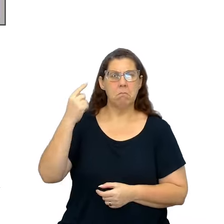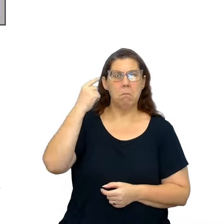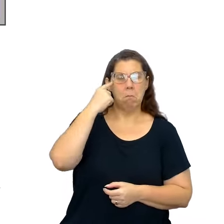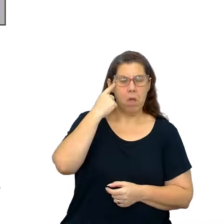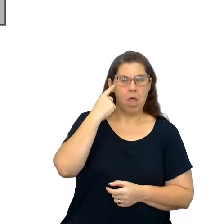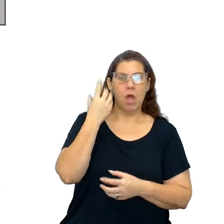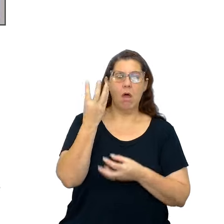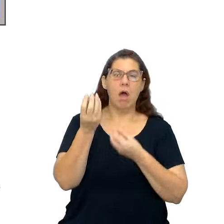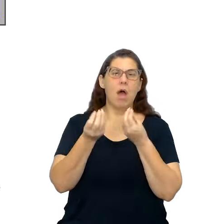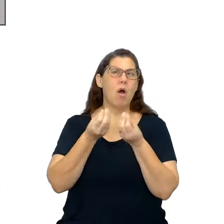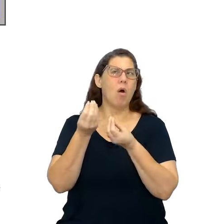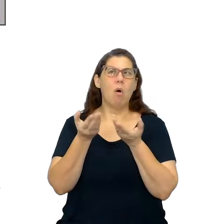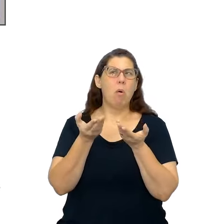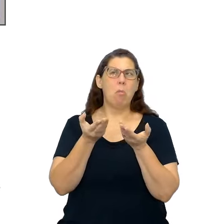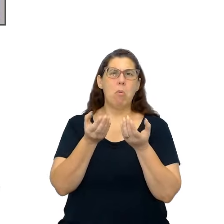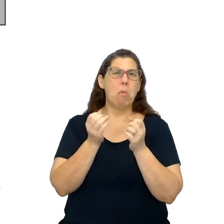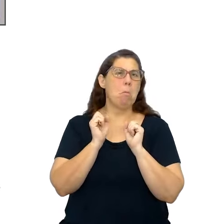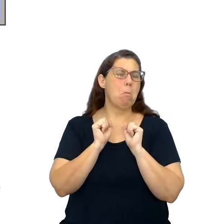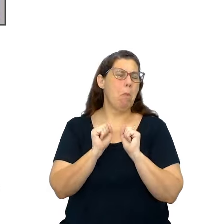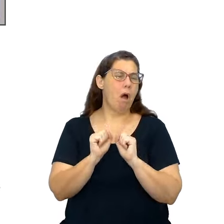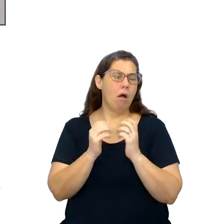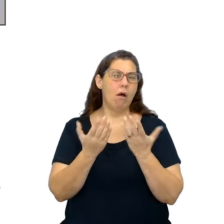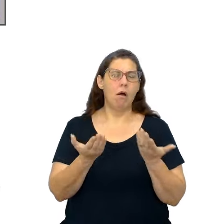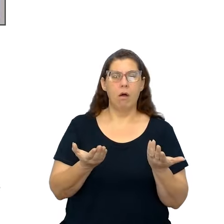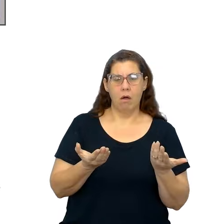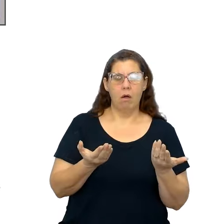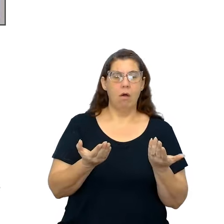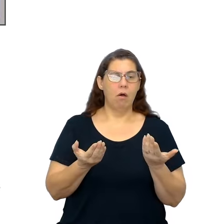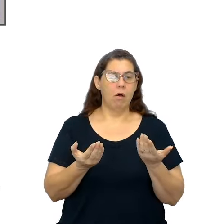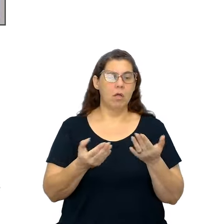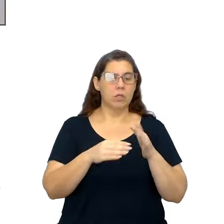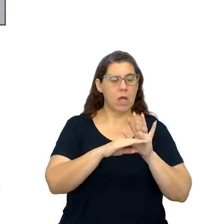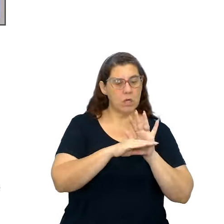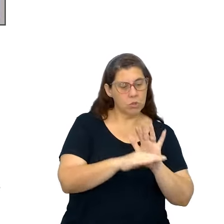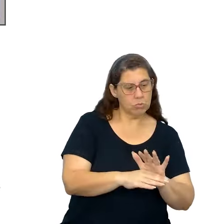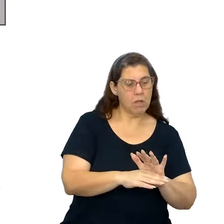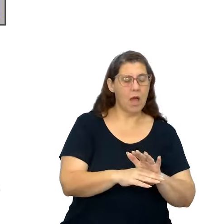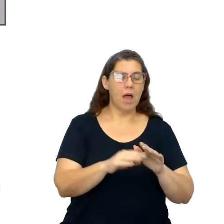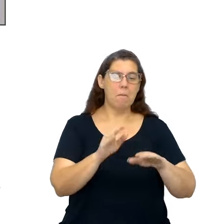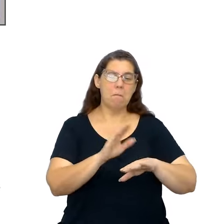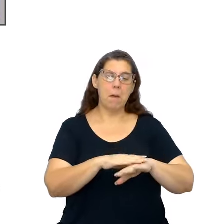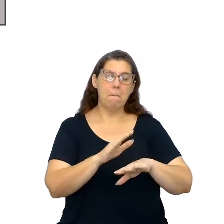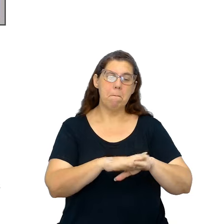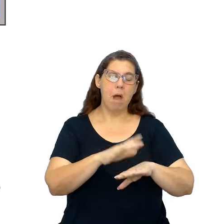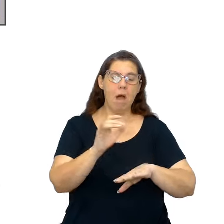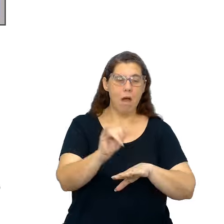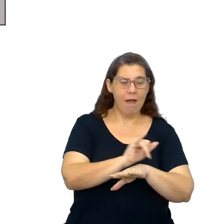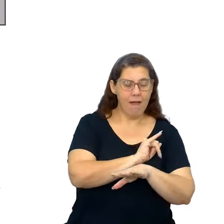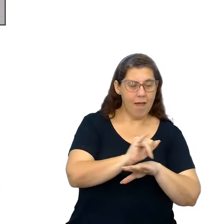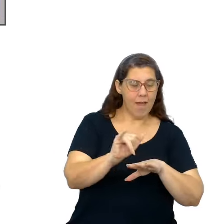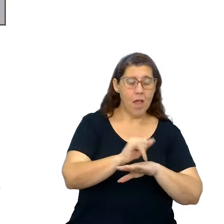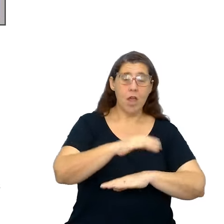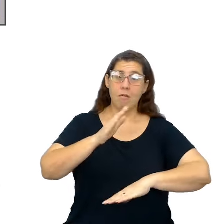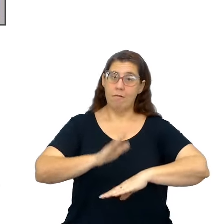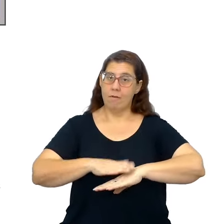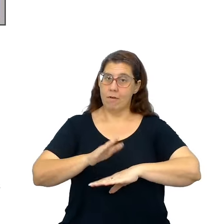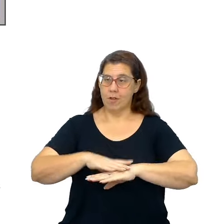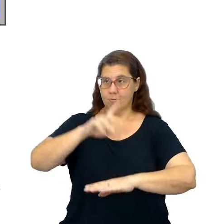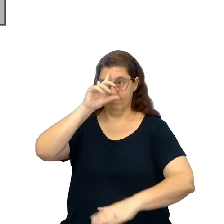em como ele poderia, em como ele pode traçar planos de ações, né, e agir, tomar